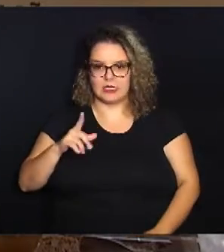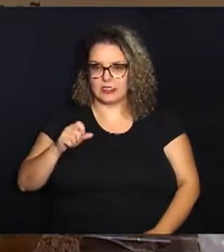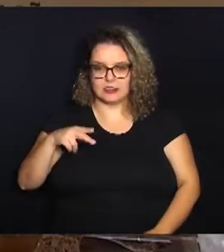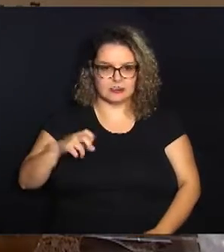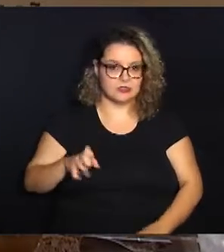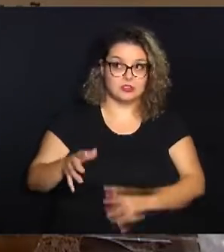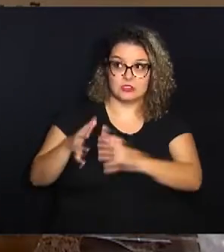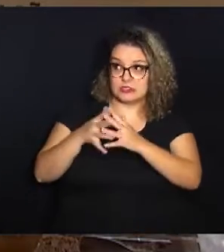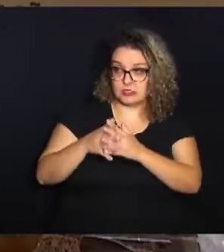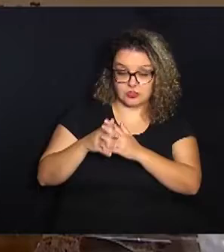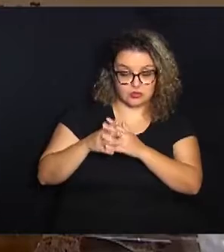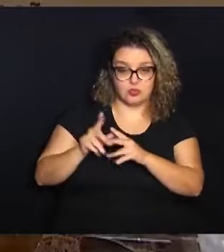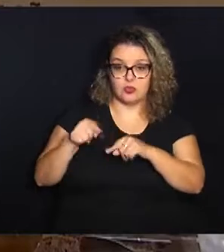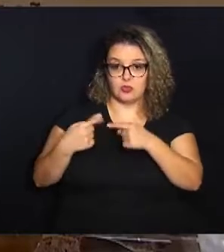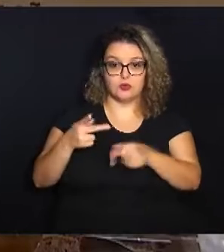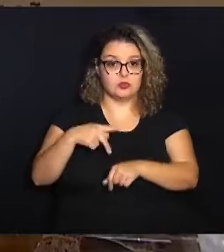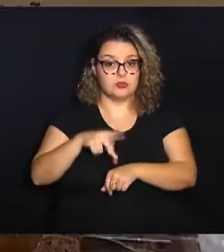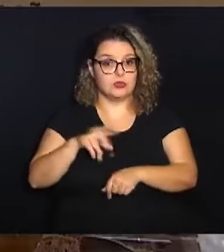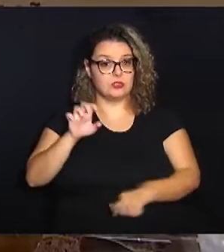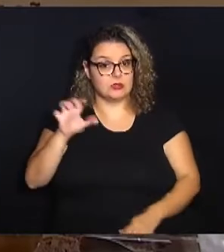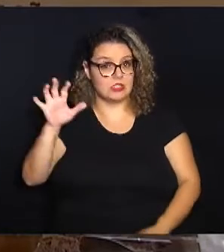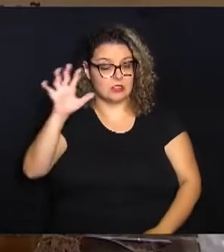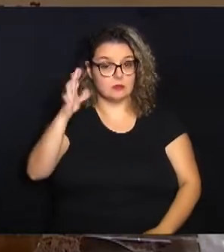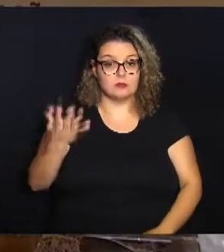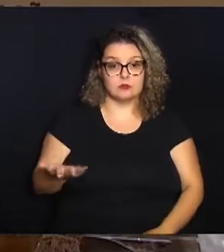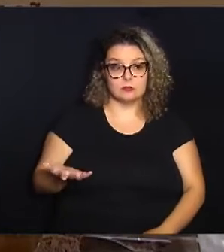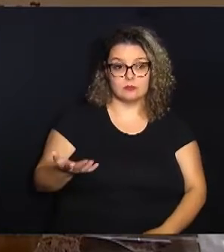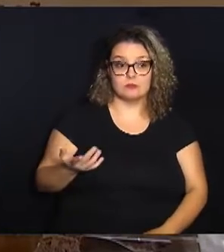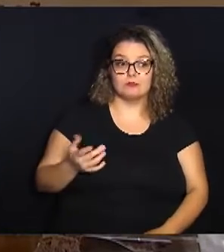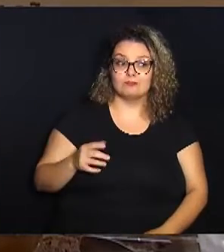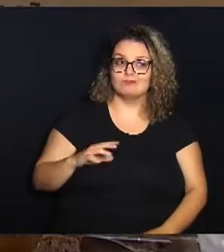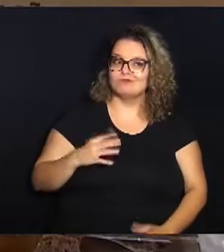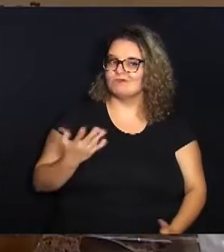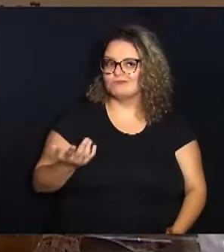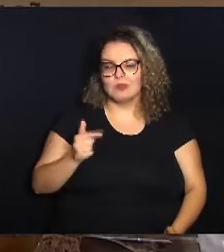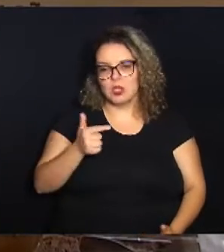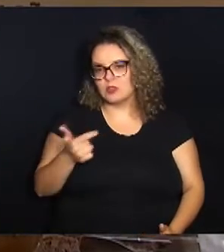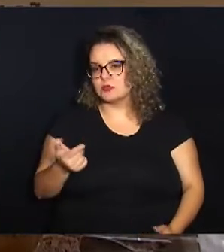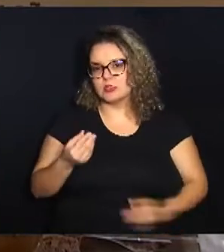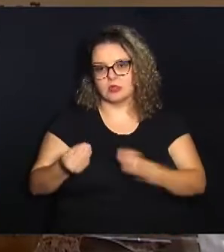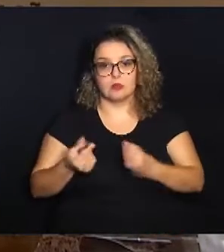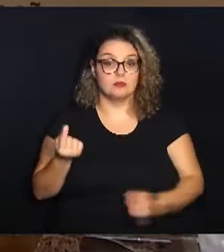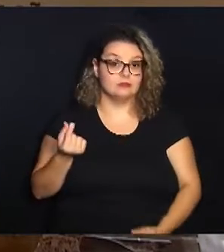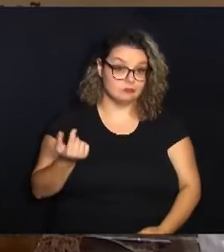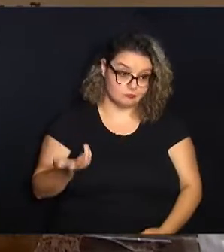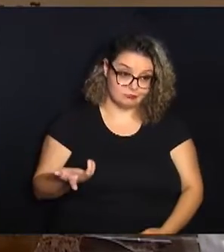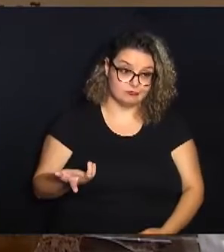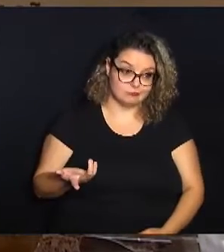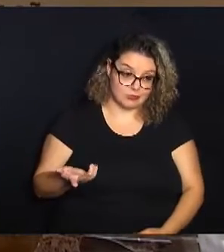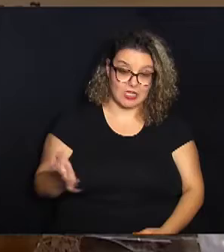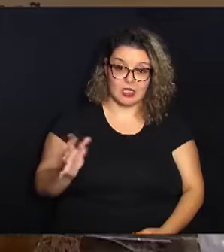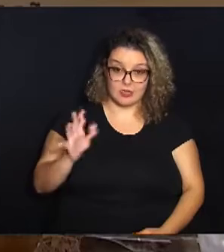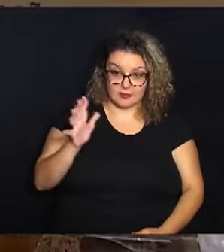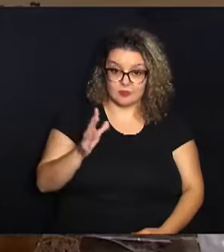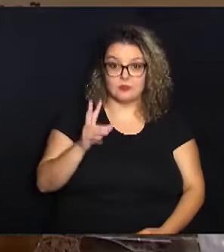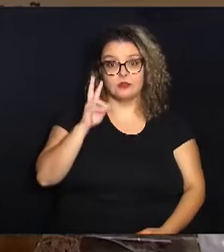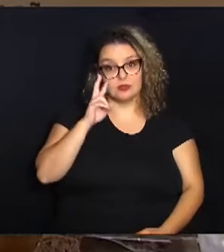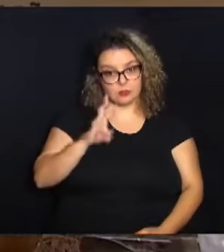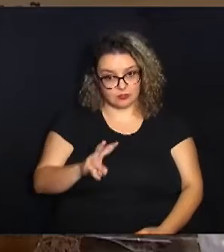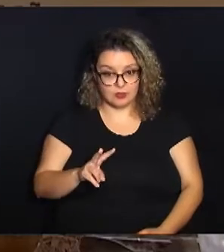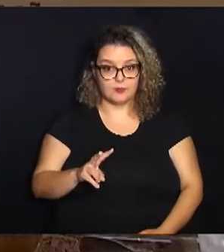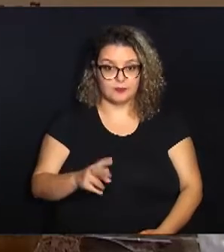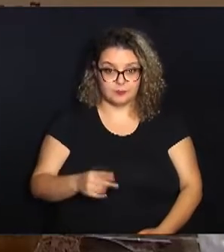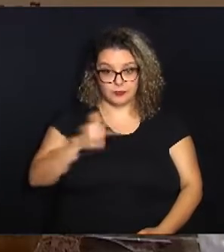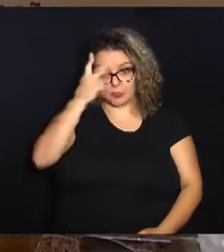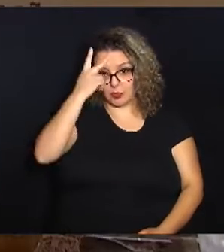Estados Unidos, outros países na Europa, mas é completamente inviável financeiramente falando, e a gente viu que a gente deveria criar os